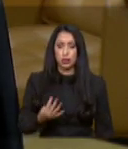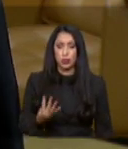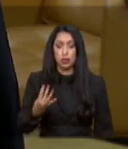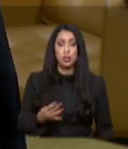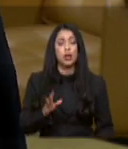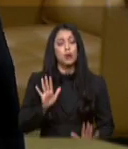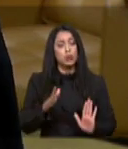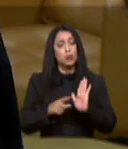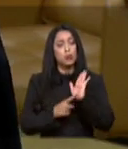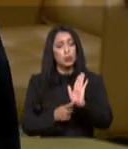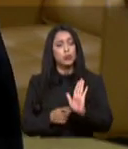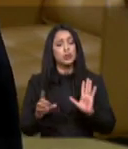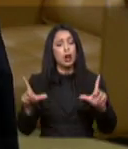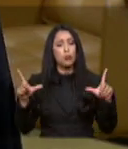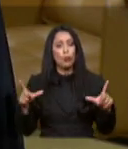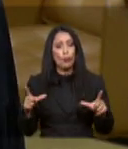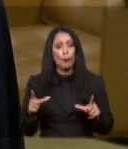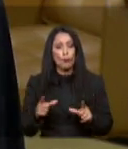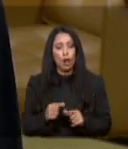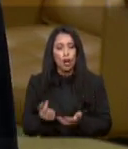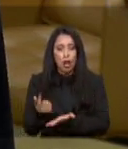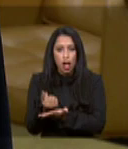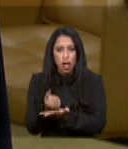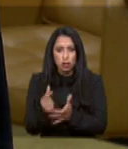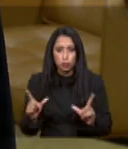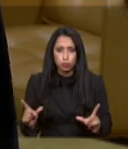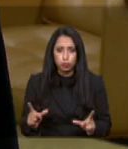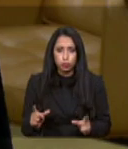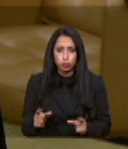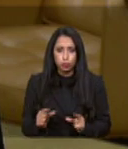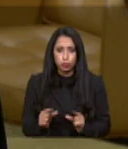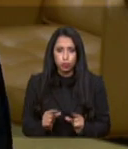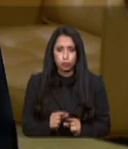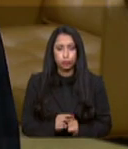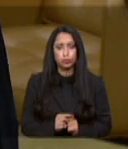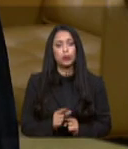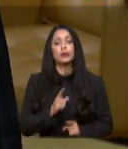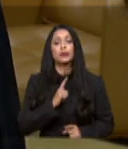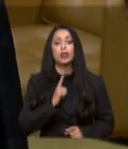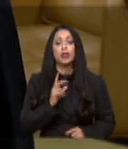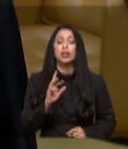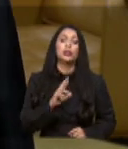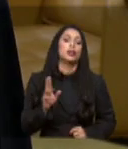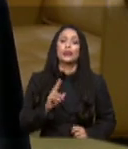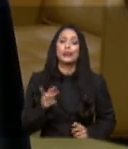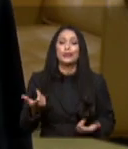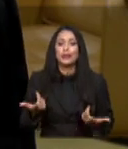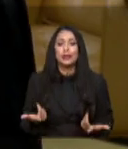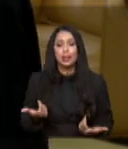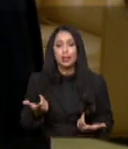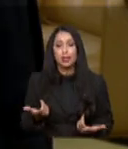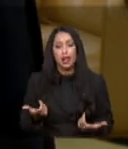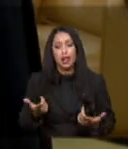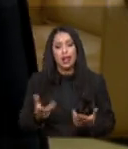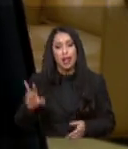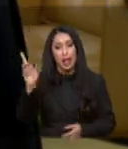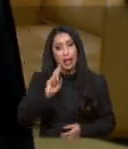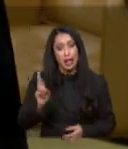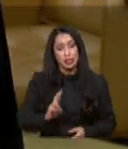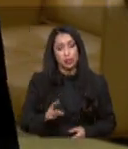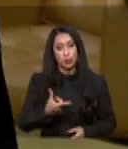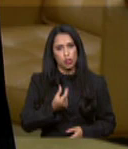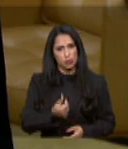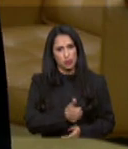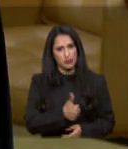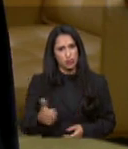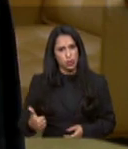redução de inexecução orçamentária, as quais absolutamente não fazem sentido. Em